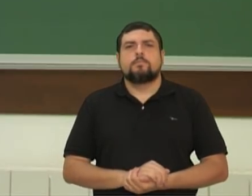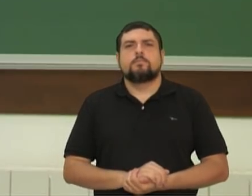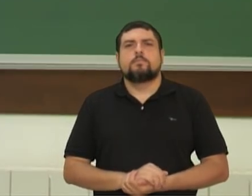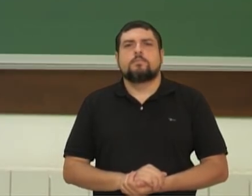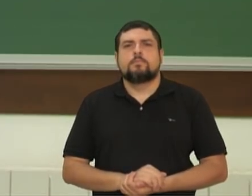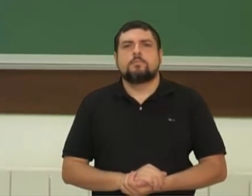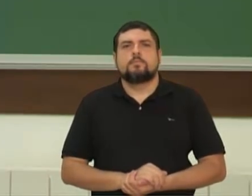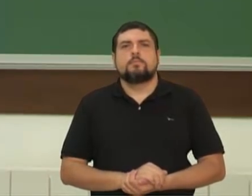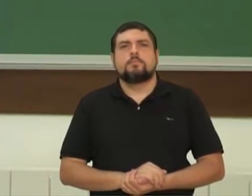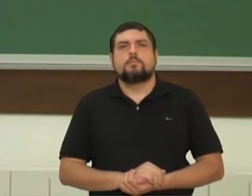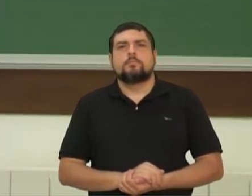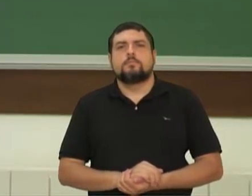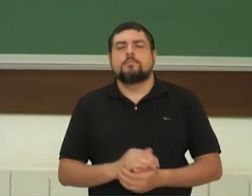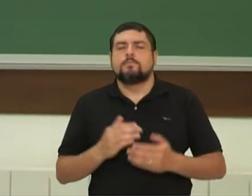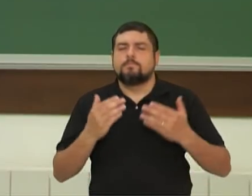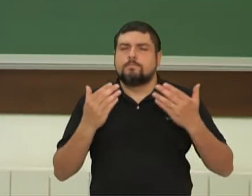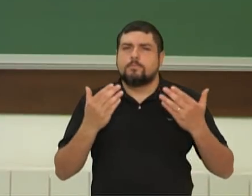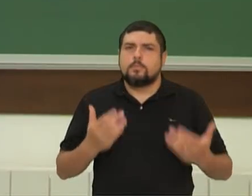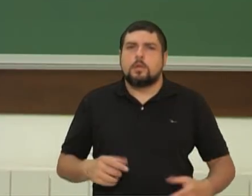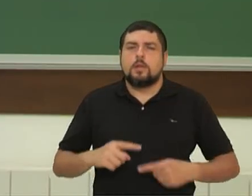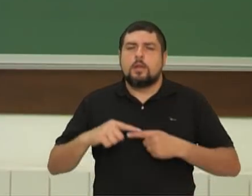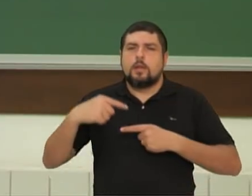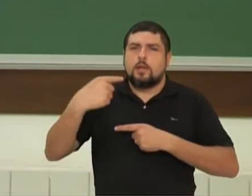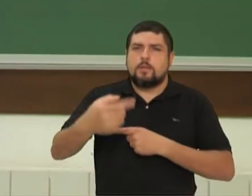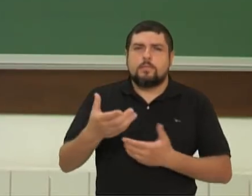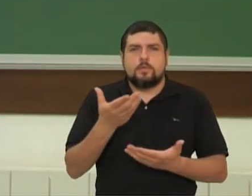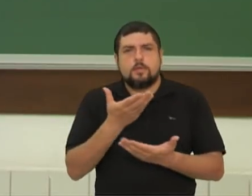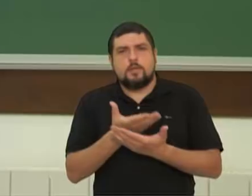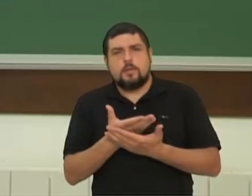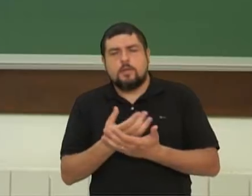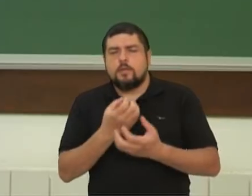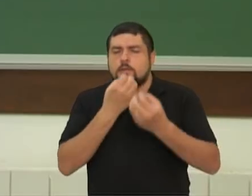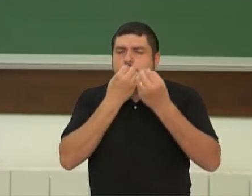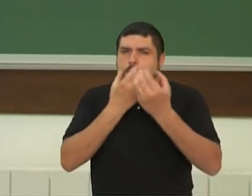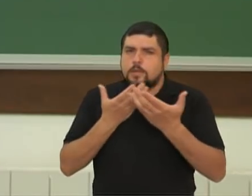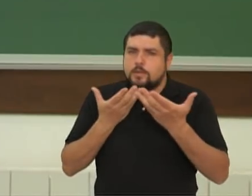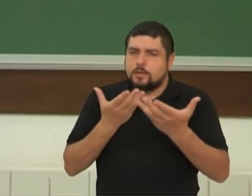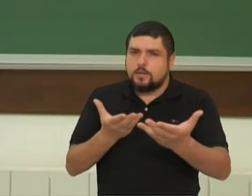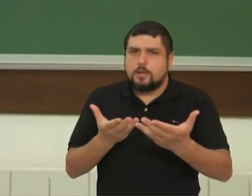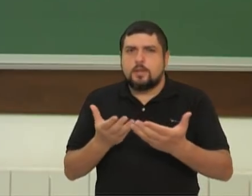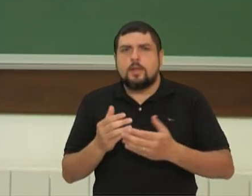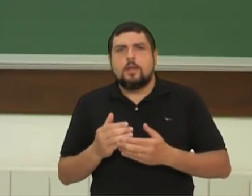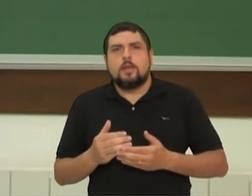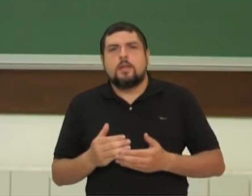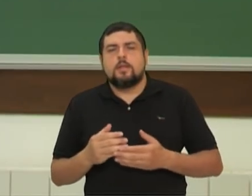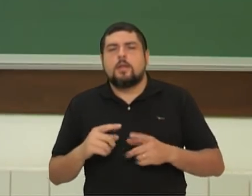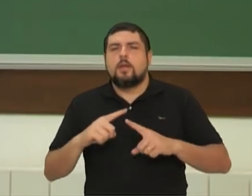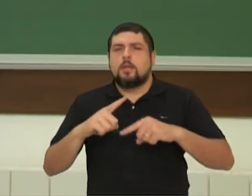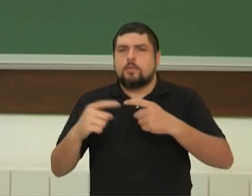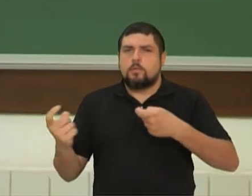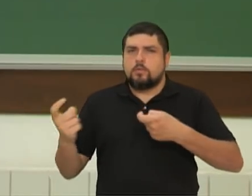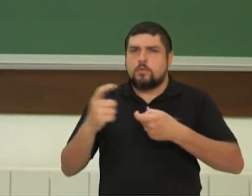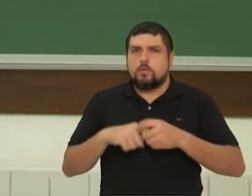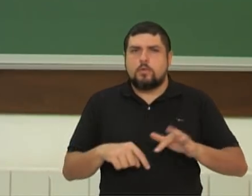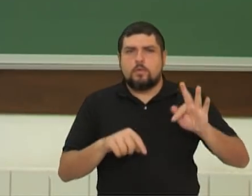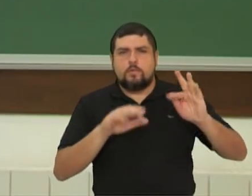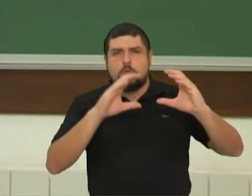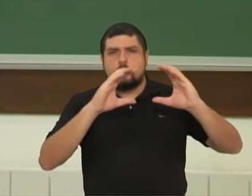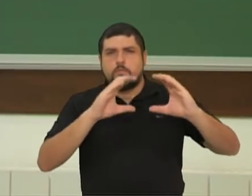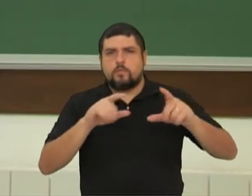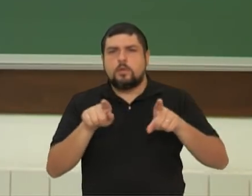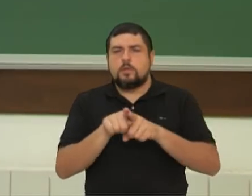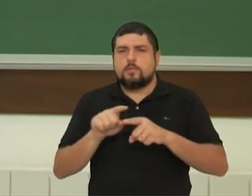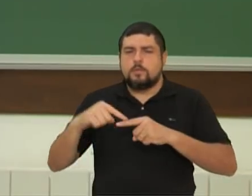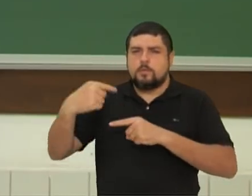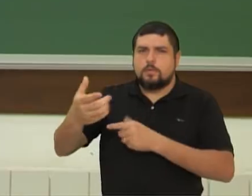gente? É isso aí. Até a próxima aula. Fiquem bem. A gente vai de retomada de função exponencial também na